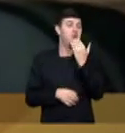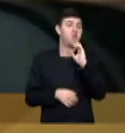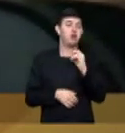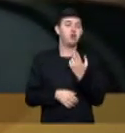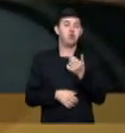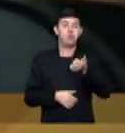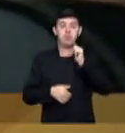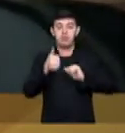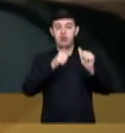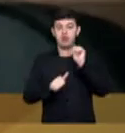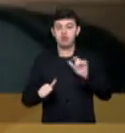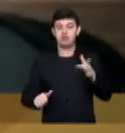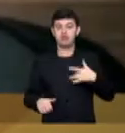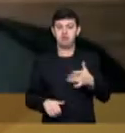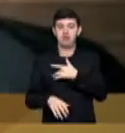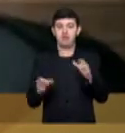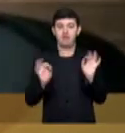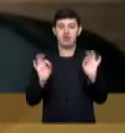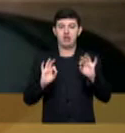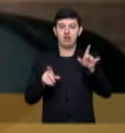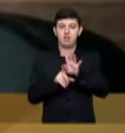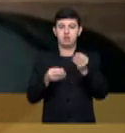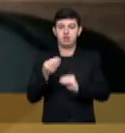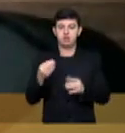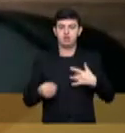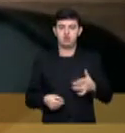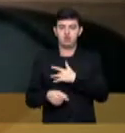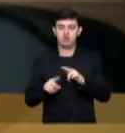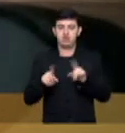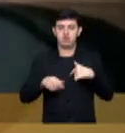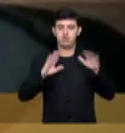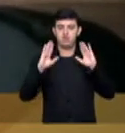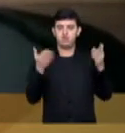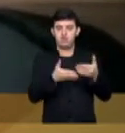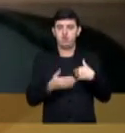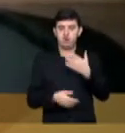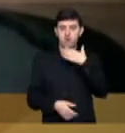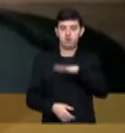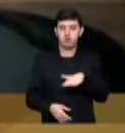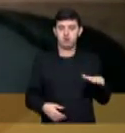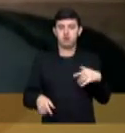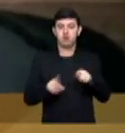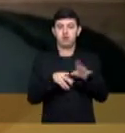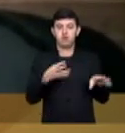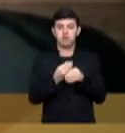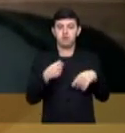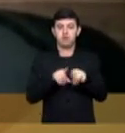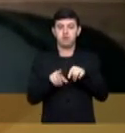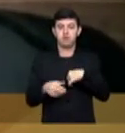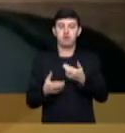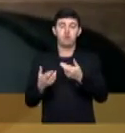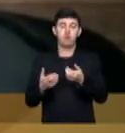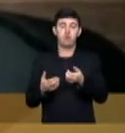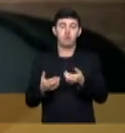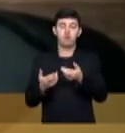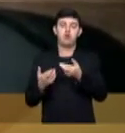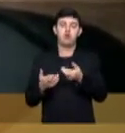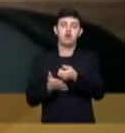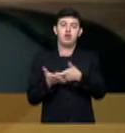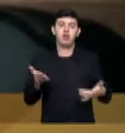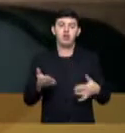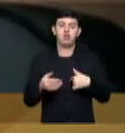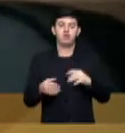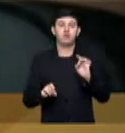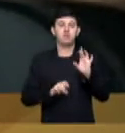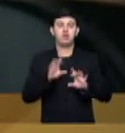especialmente aquelas que se destinam às crianças. Além disso, o relator especial das Nações Unidas